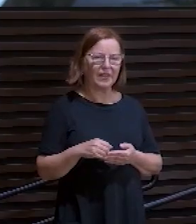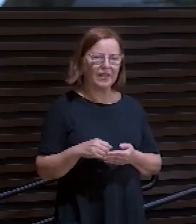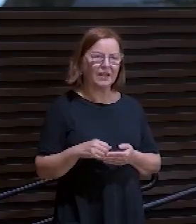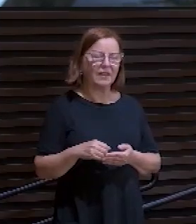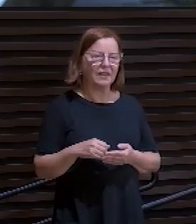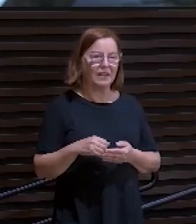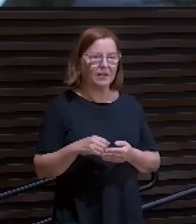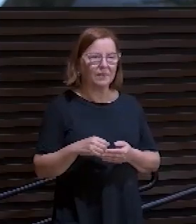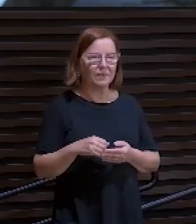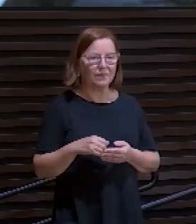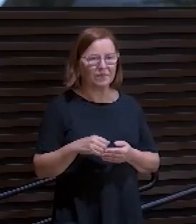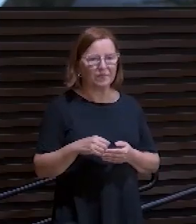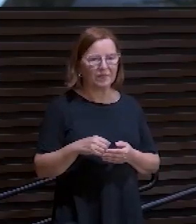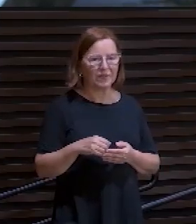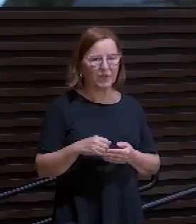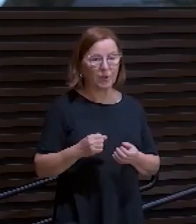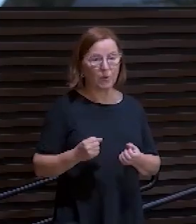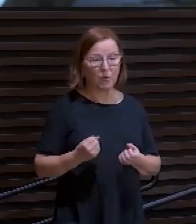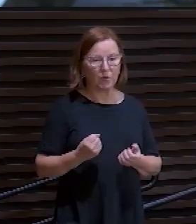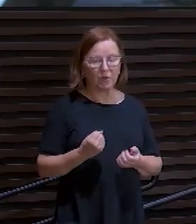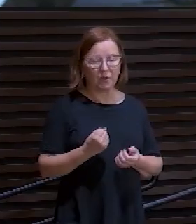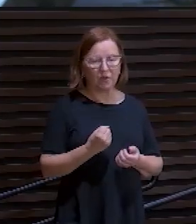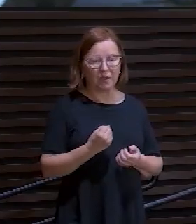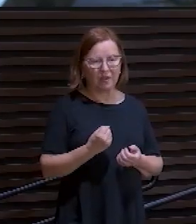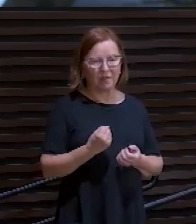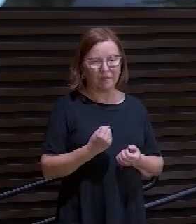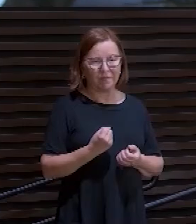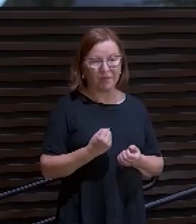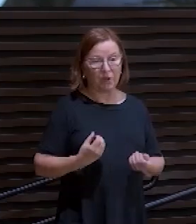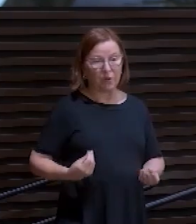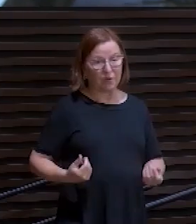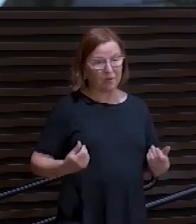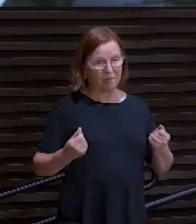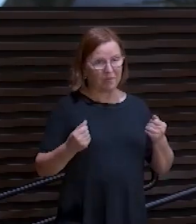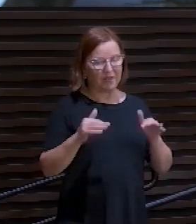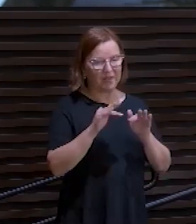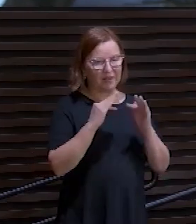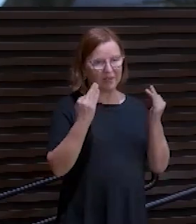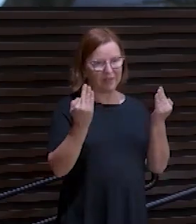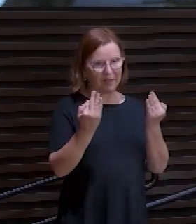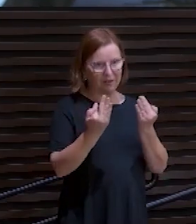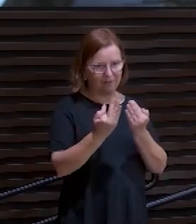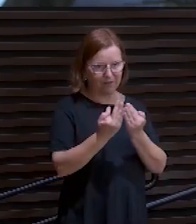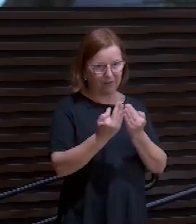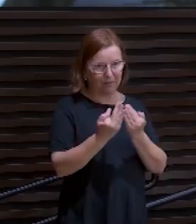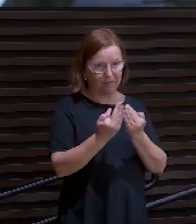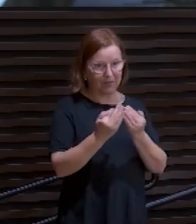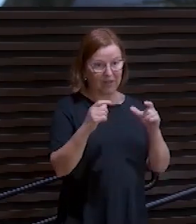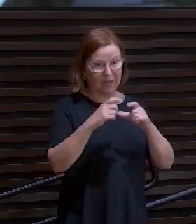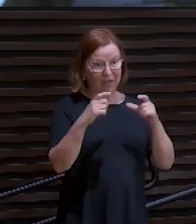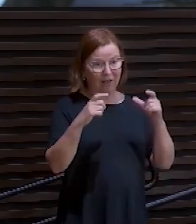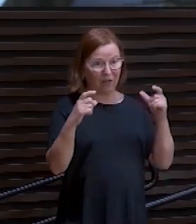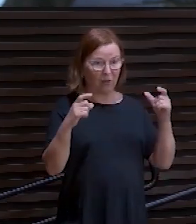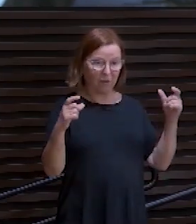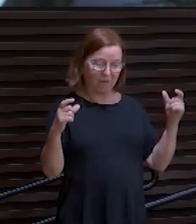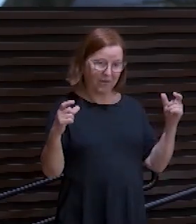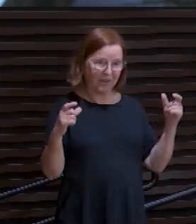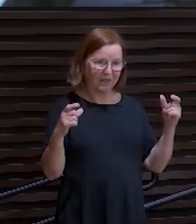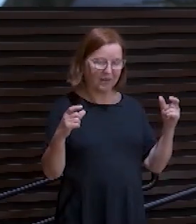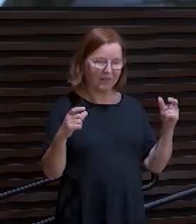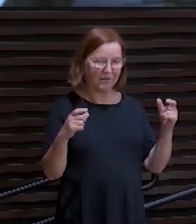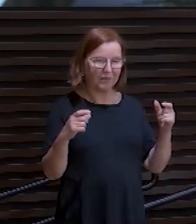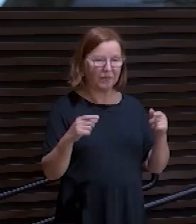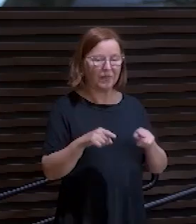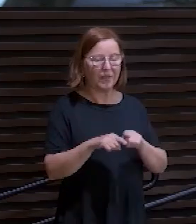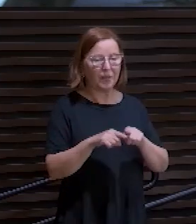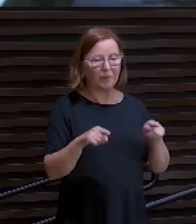justo, mas não é a vocação da família. É uma consequência natural de famílias bem ordenadas. Mas não é a natureza